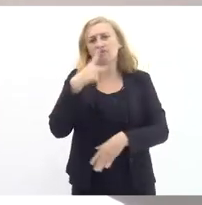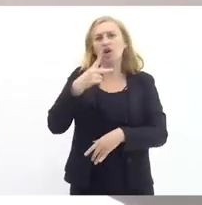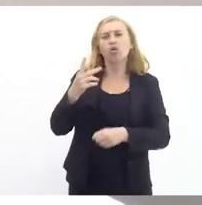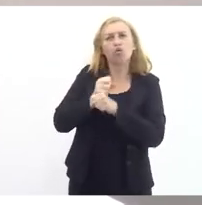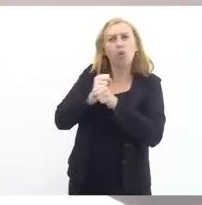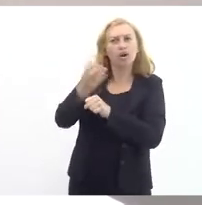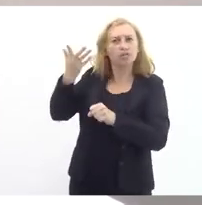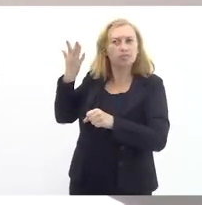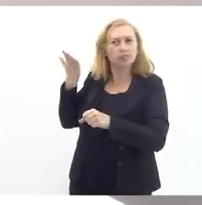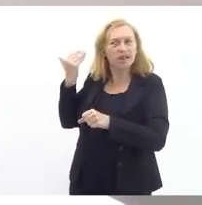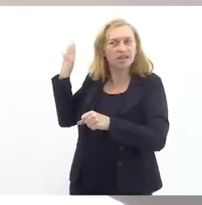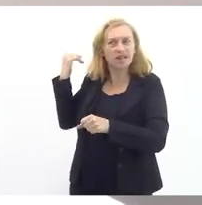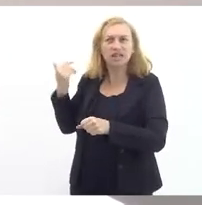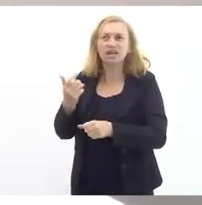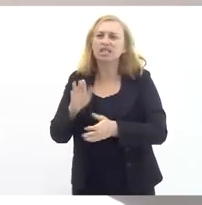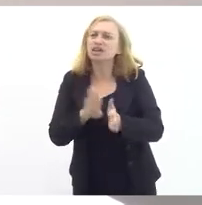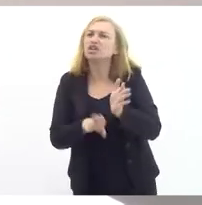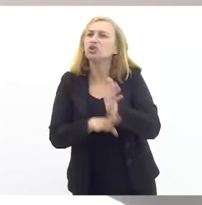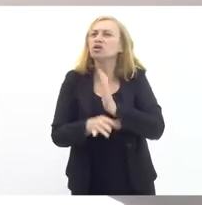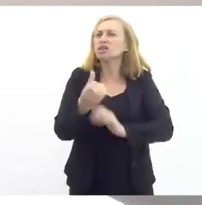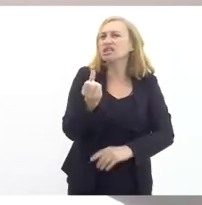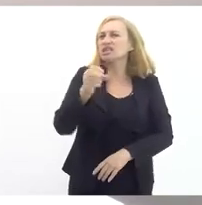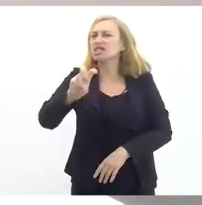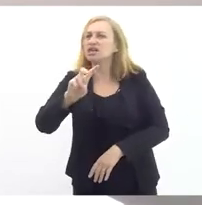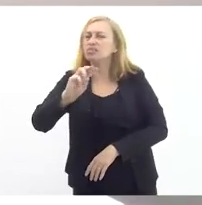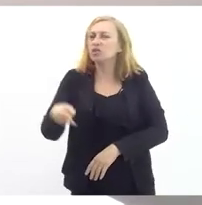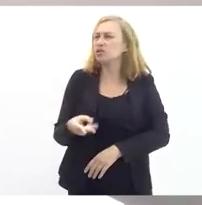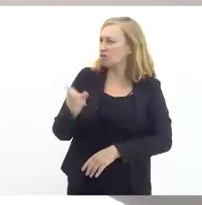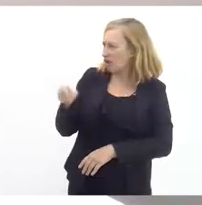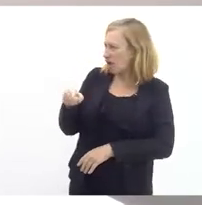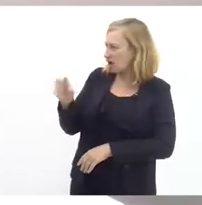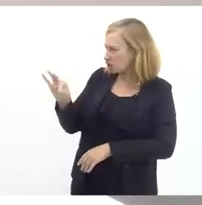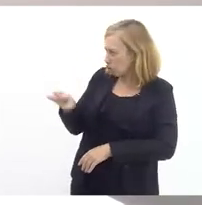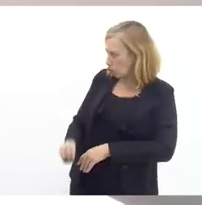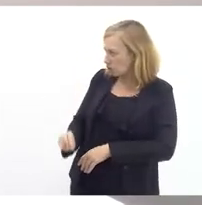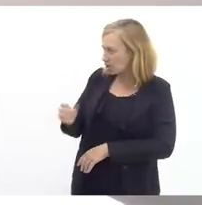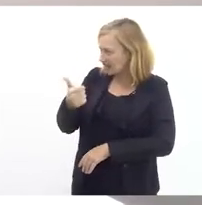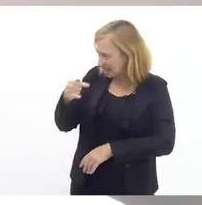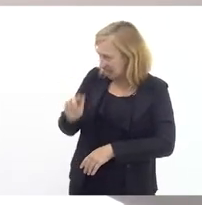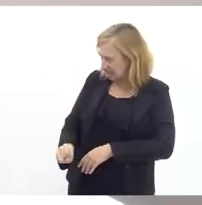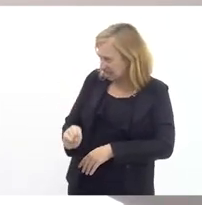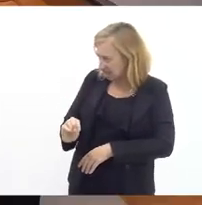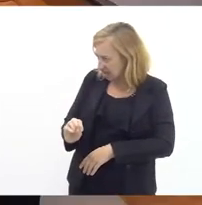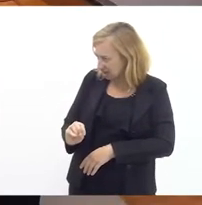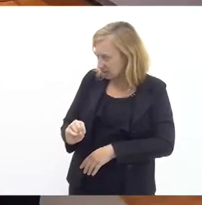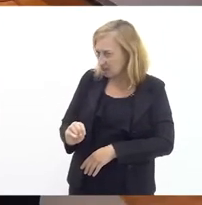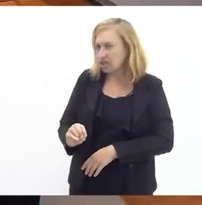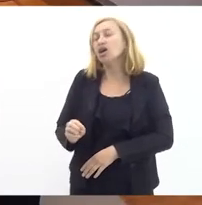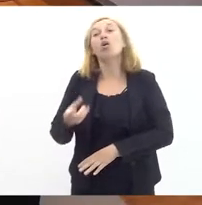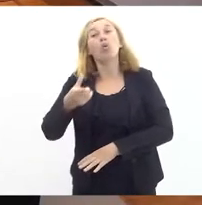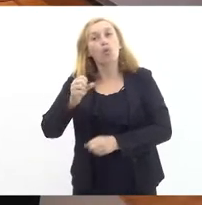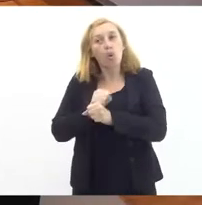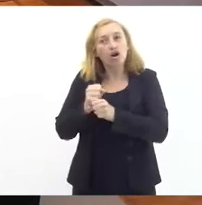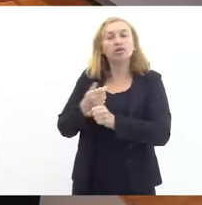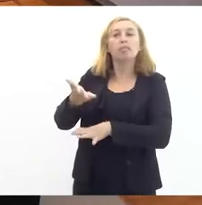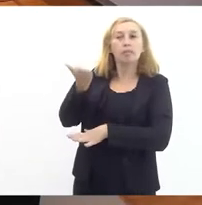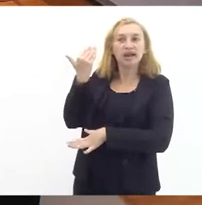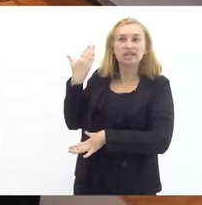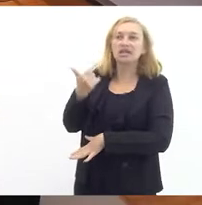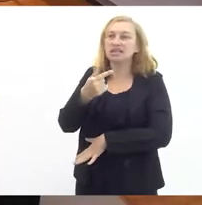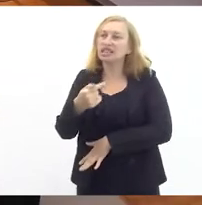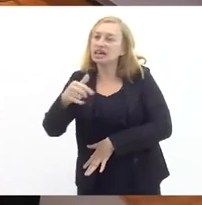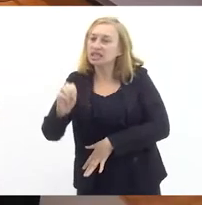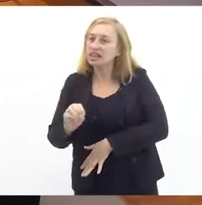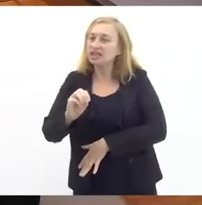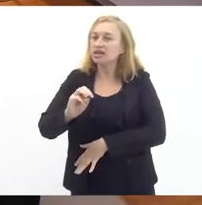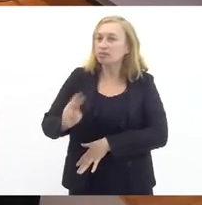ele gastou 65 milhões, não foi isso, Antônio? 70. O ano passado, 70